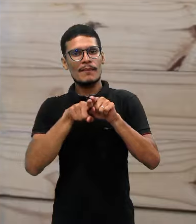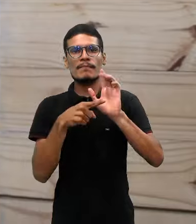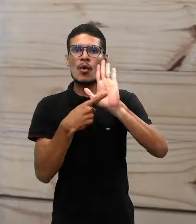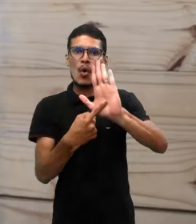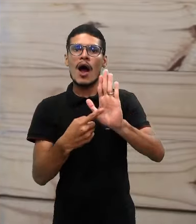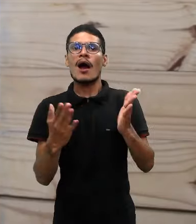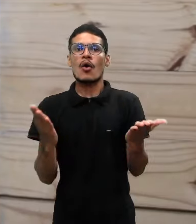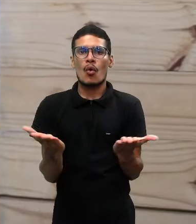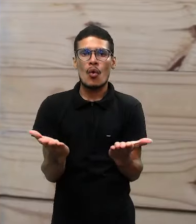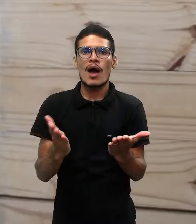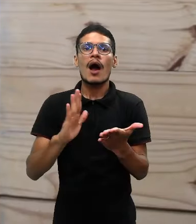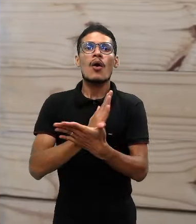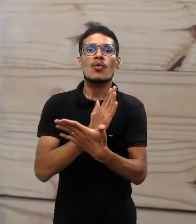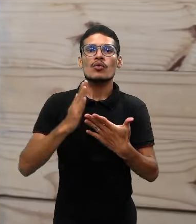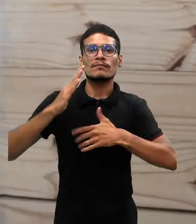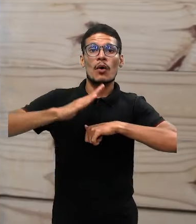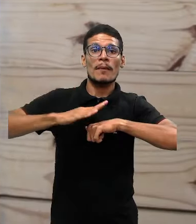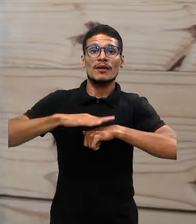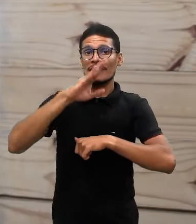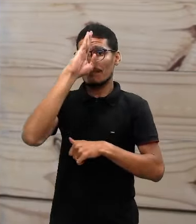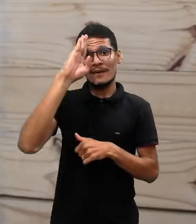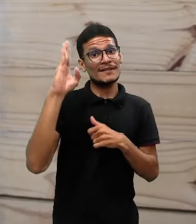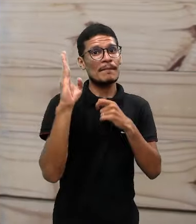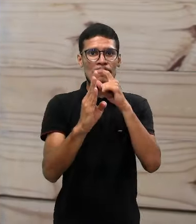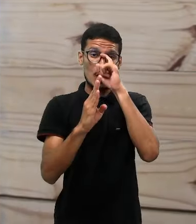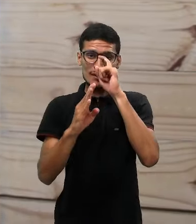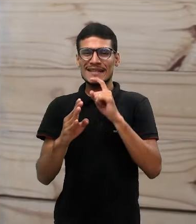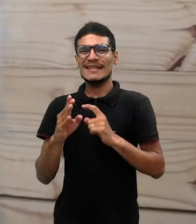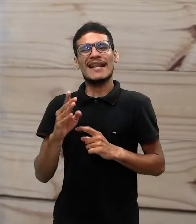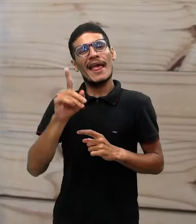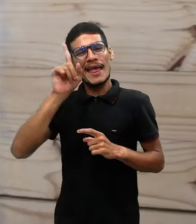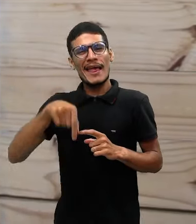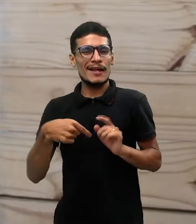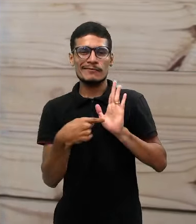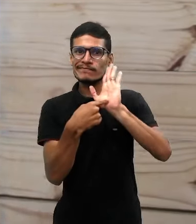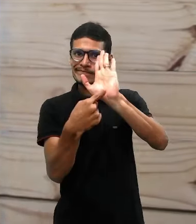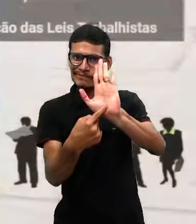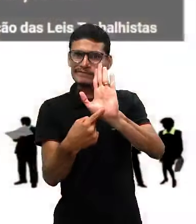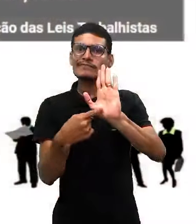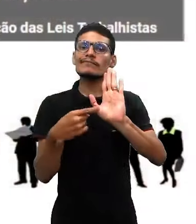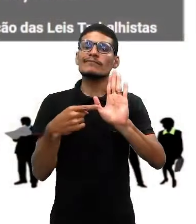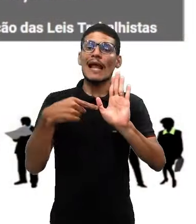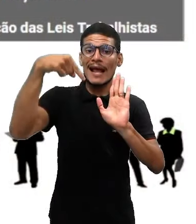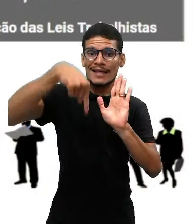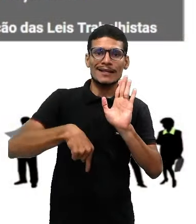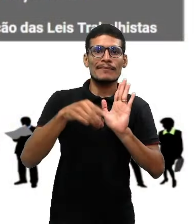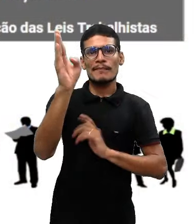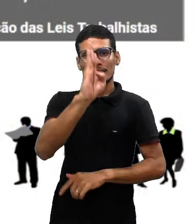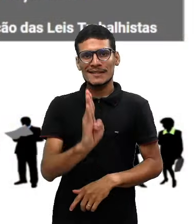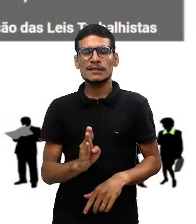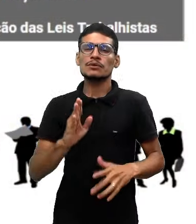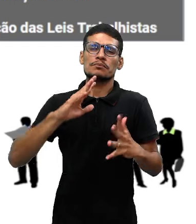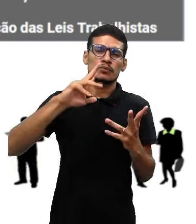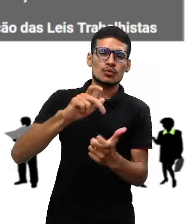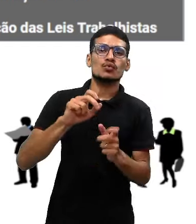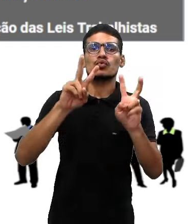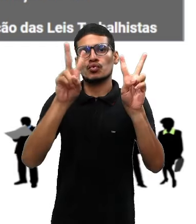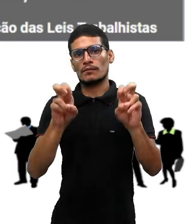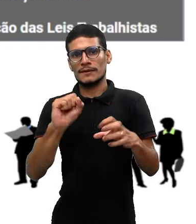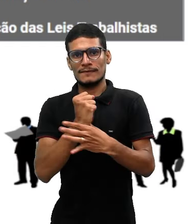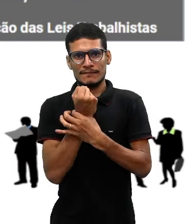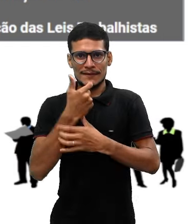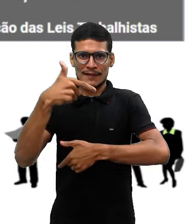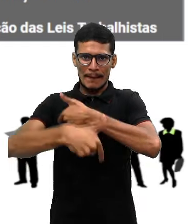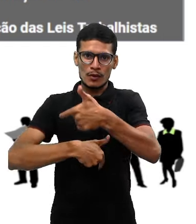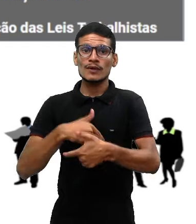né, alguns momentos principais, momentos de destaque, né, no Brasil e no mundo da segurança do trabalho. Dentre eles,